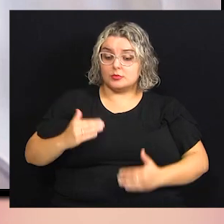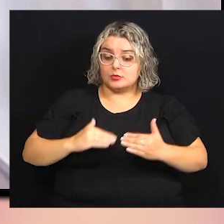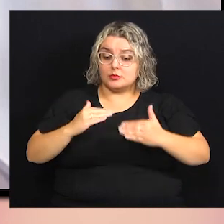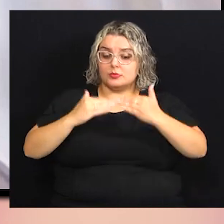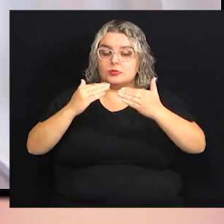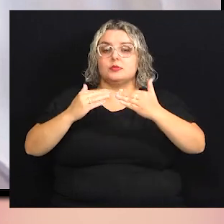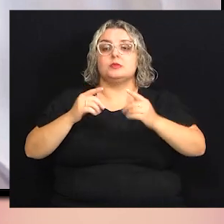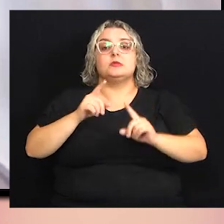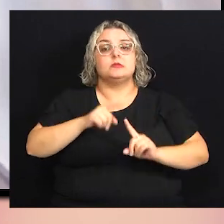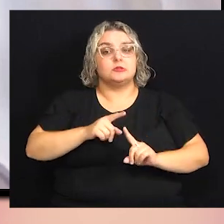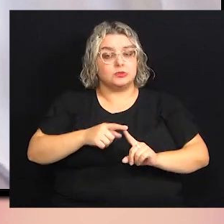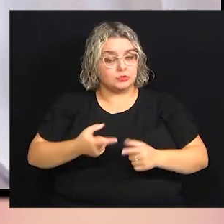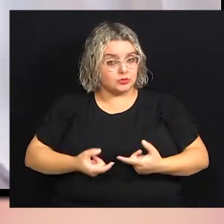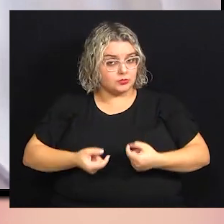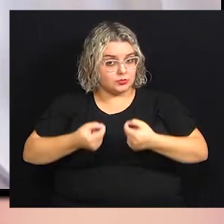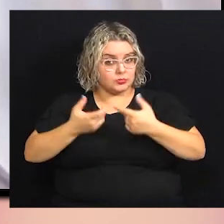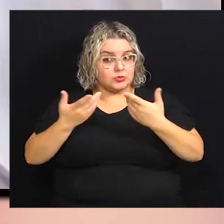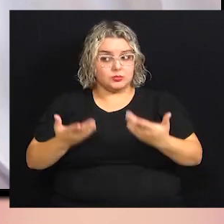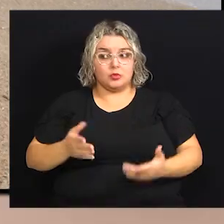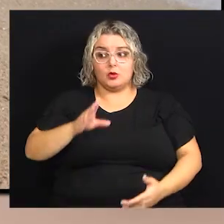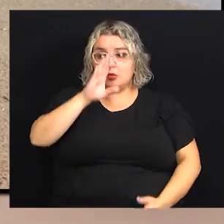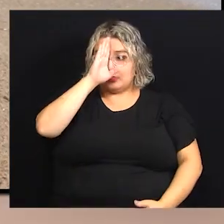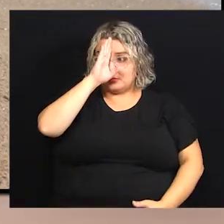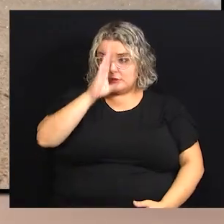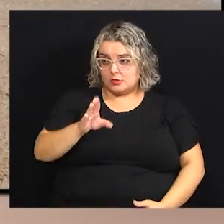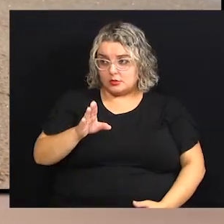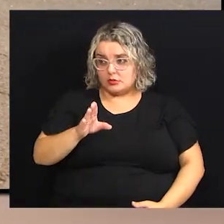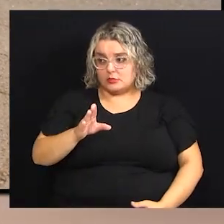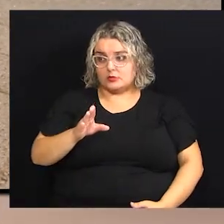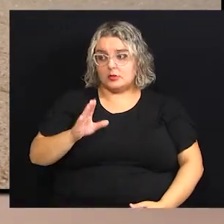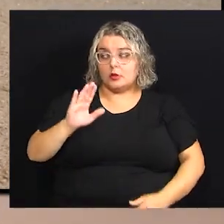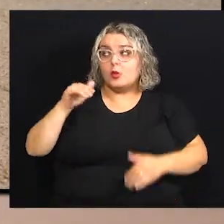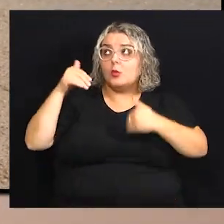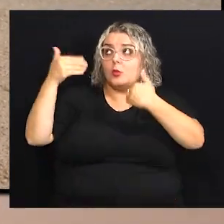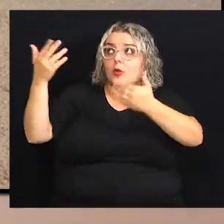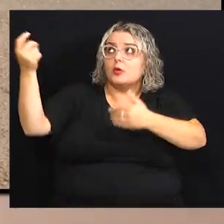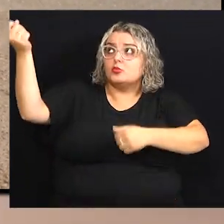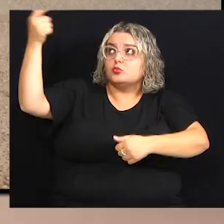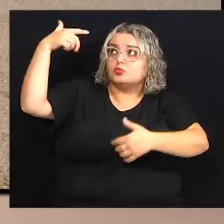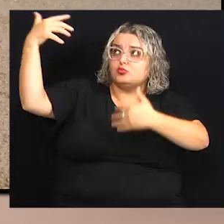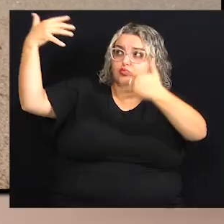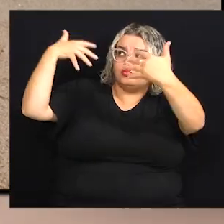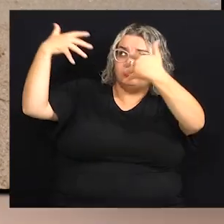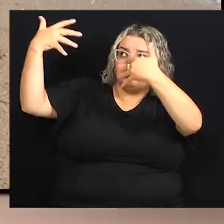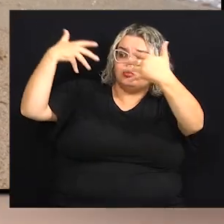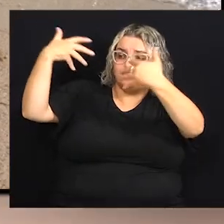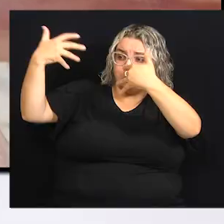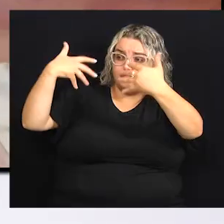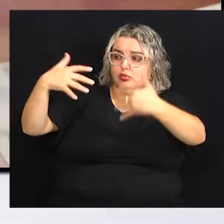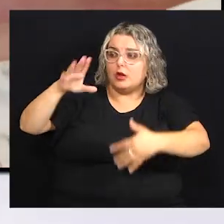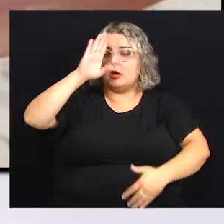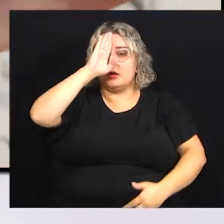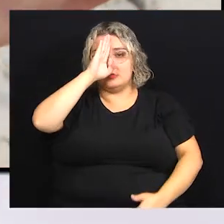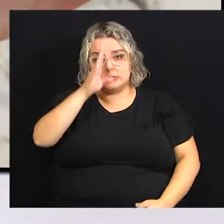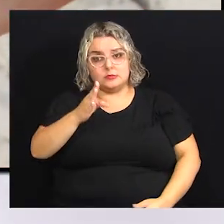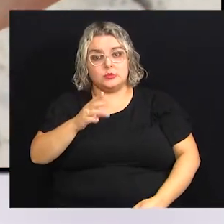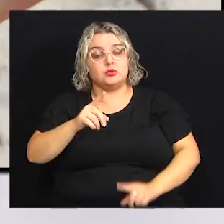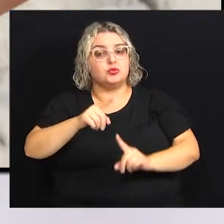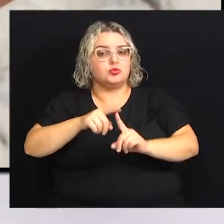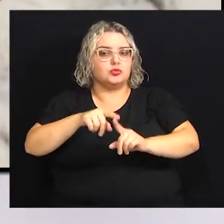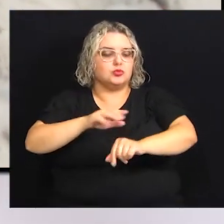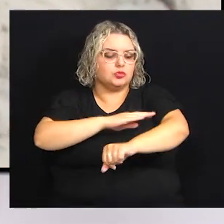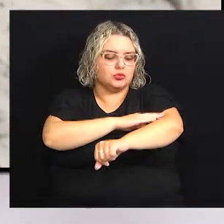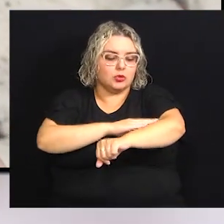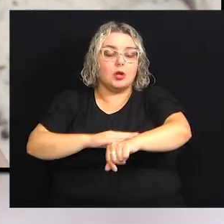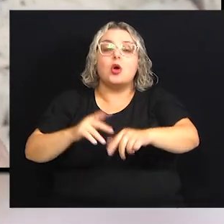ao desenvolvimento desse tipo de câncer, né? O principal é o fator externo, é a exposição solar e principalmente o tipo de